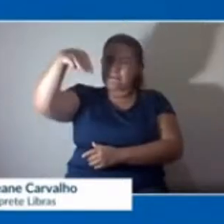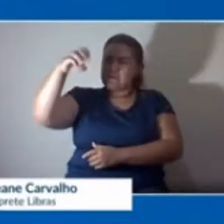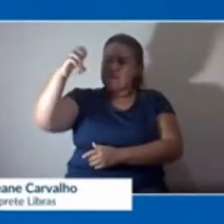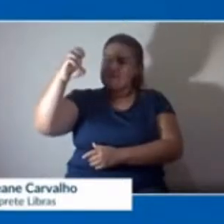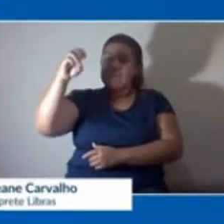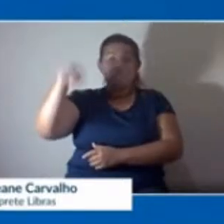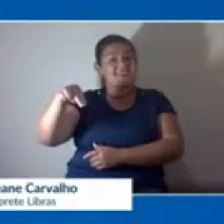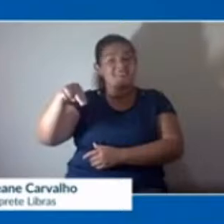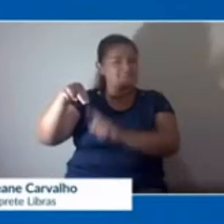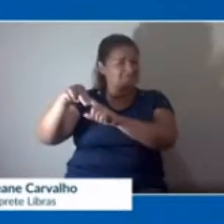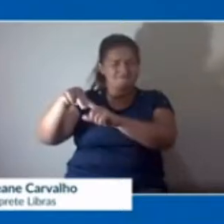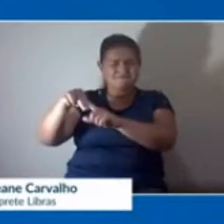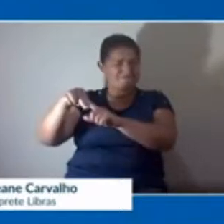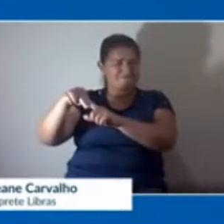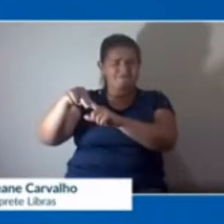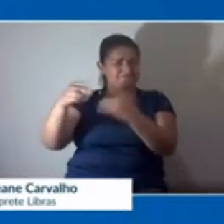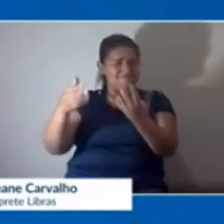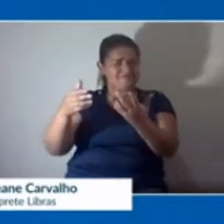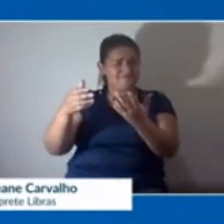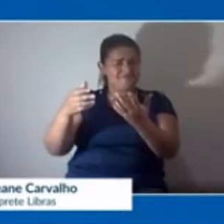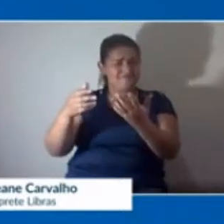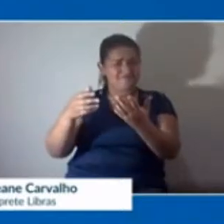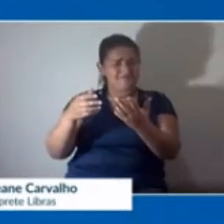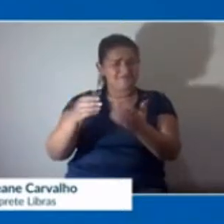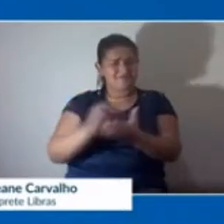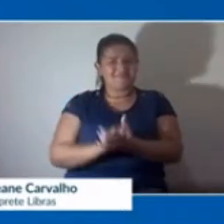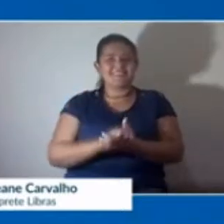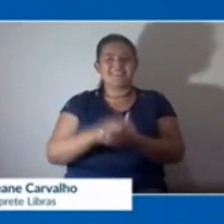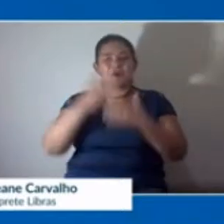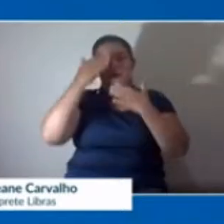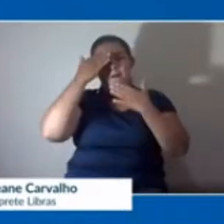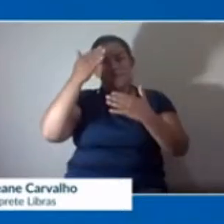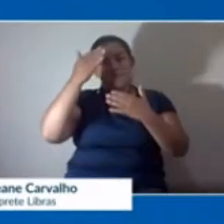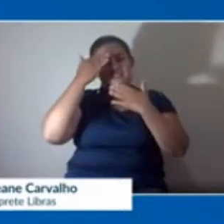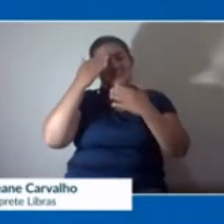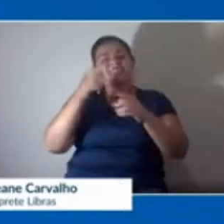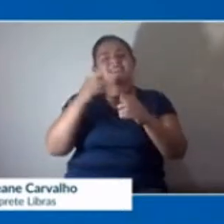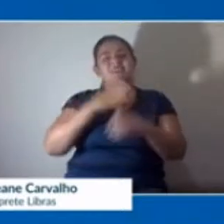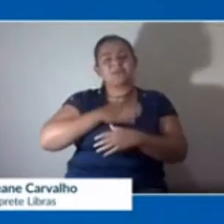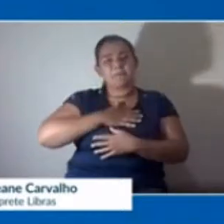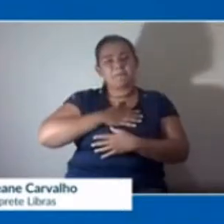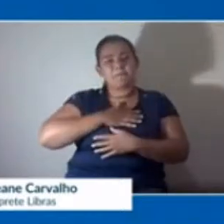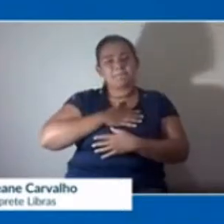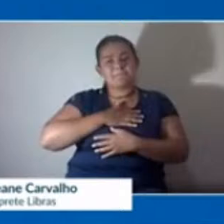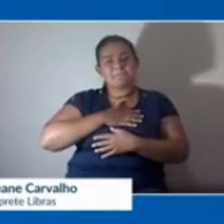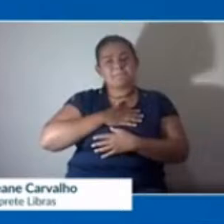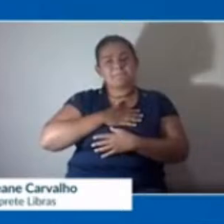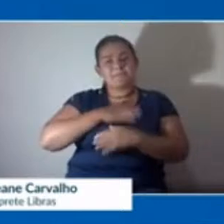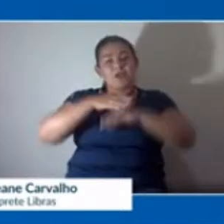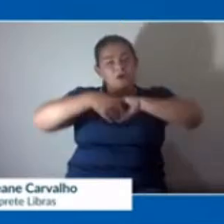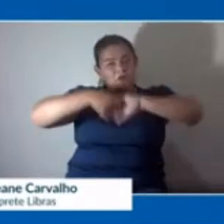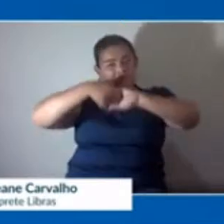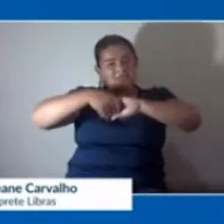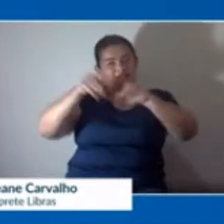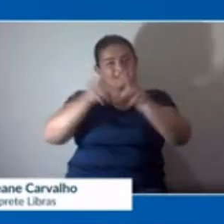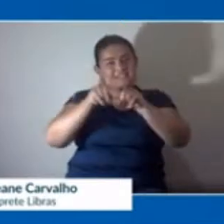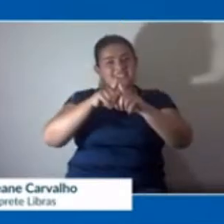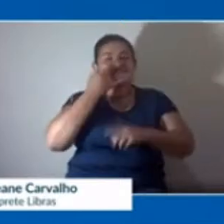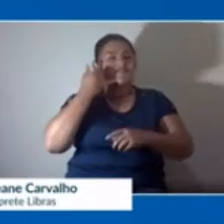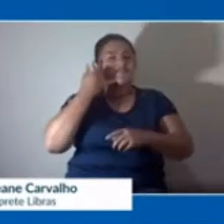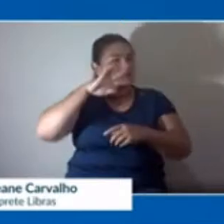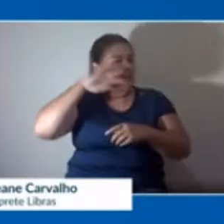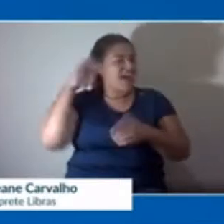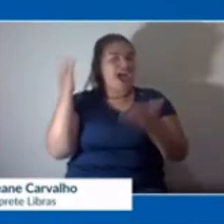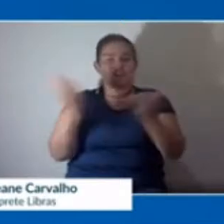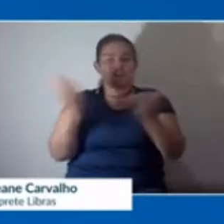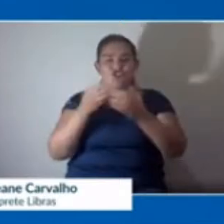Bem, queria cumprimentar também a Josiane, a Dari e as pessoas que estão nos acompanhando neste momento.